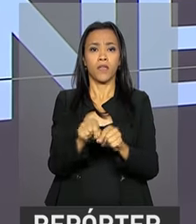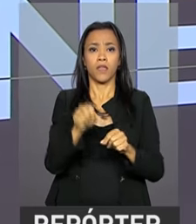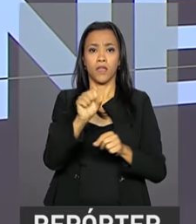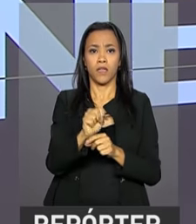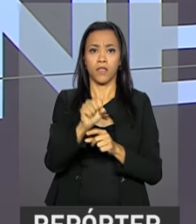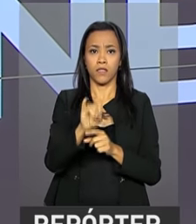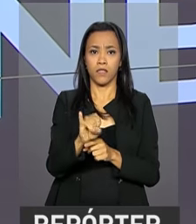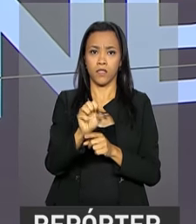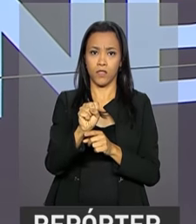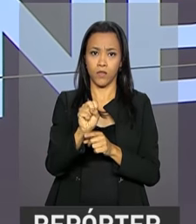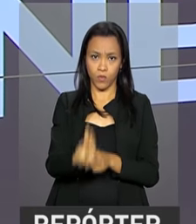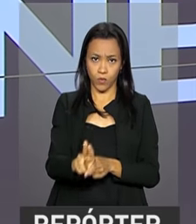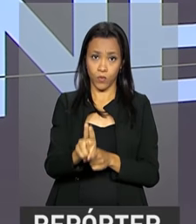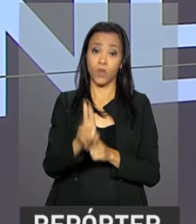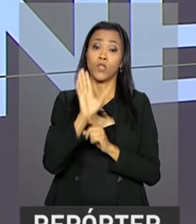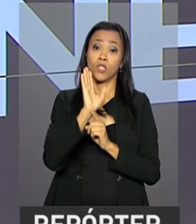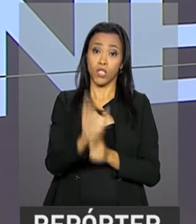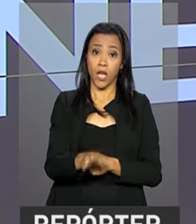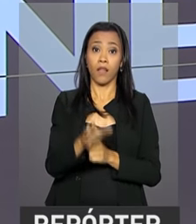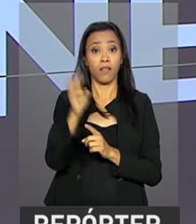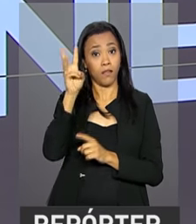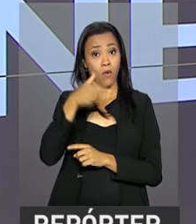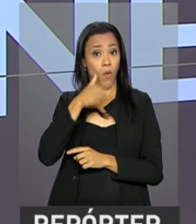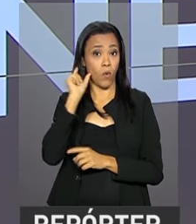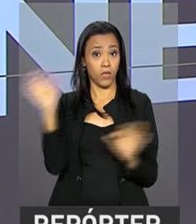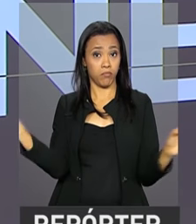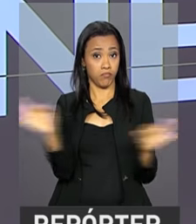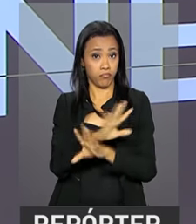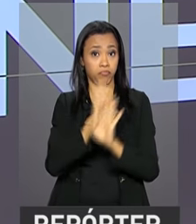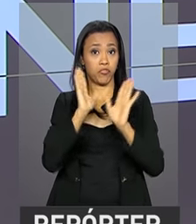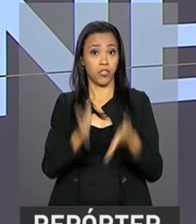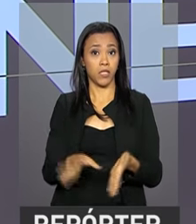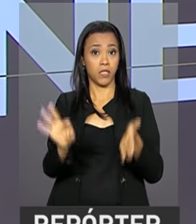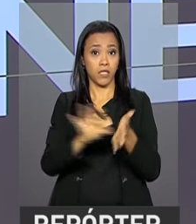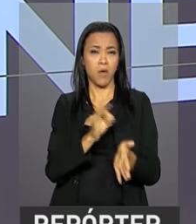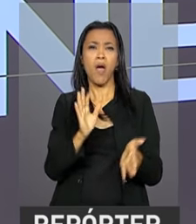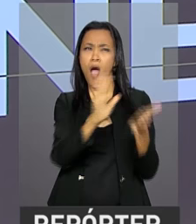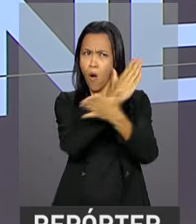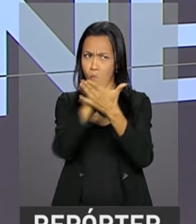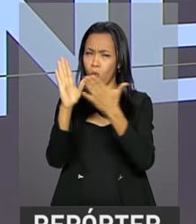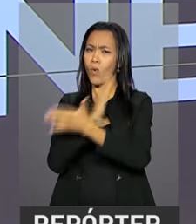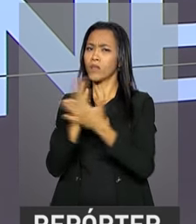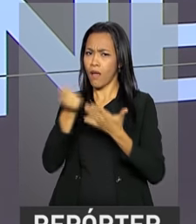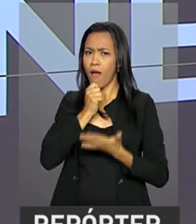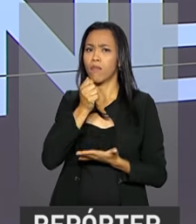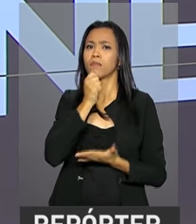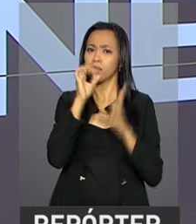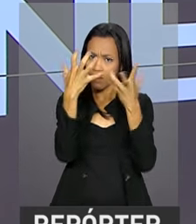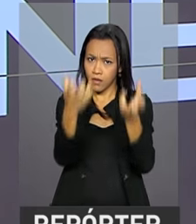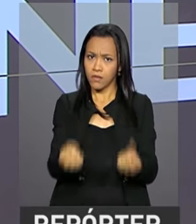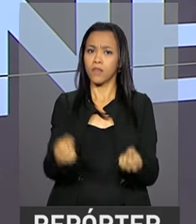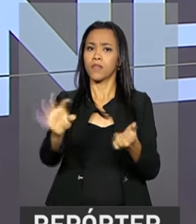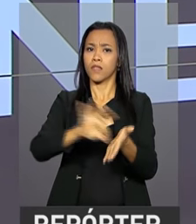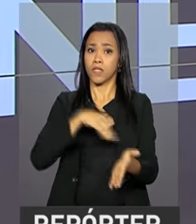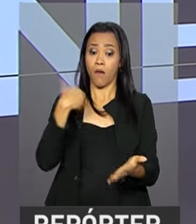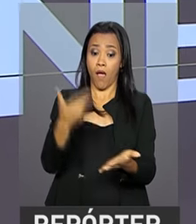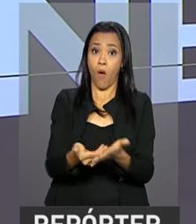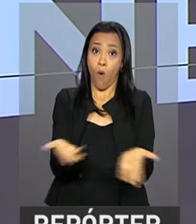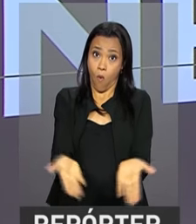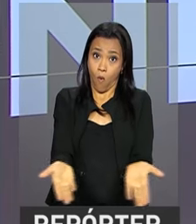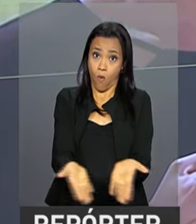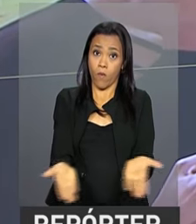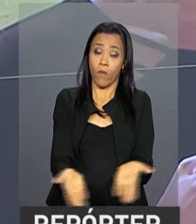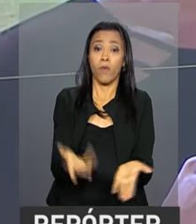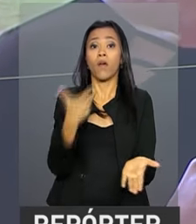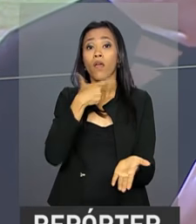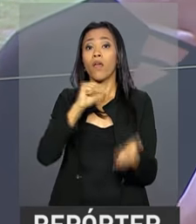SISU. Apesar do prazo ter encerrado nesta terça-feira, algumas instituições aceitam as inscrições até hoje. Quem tem mais informações